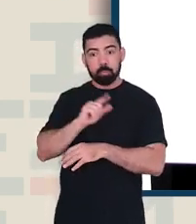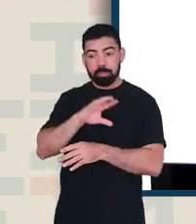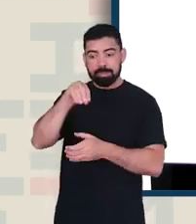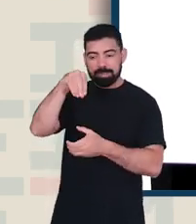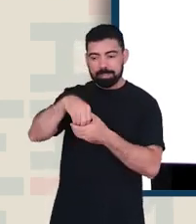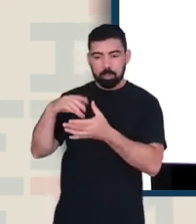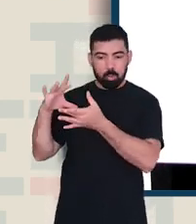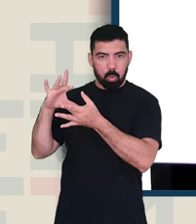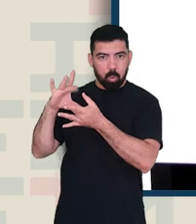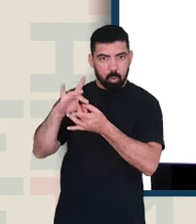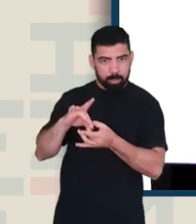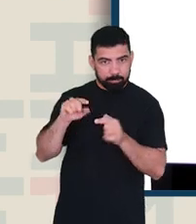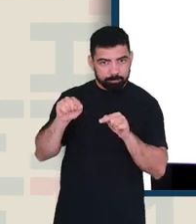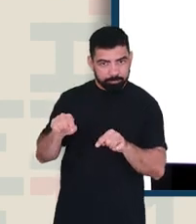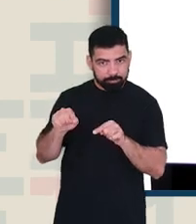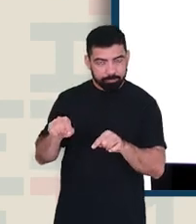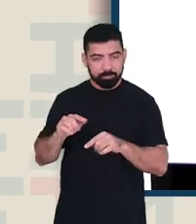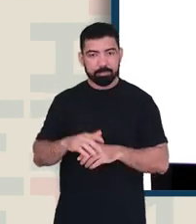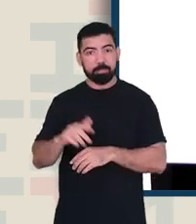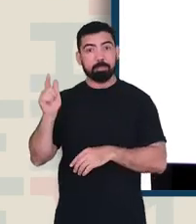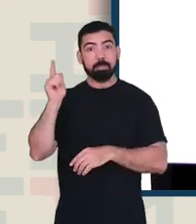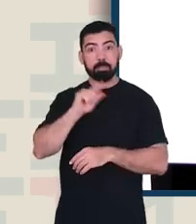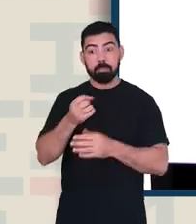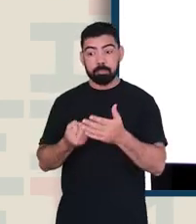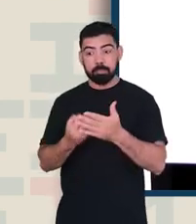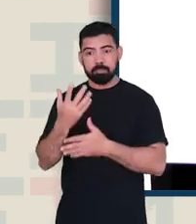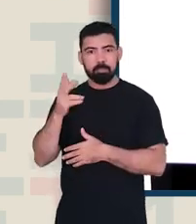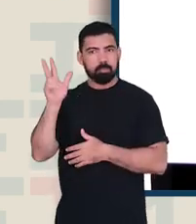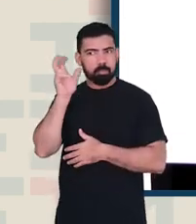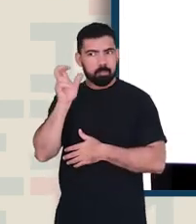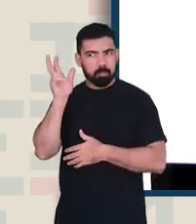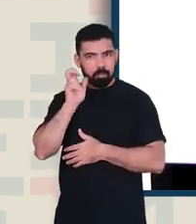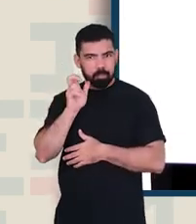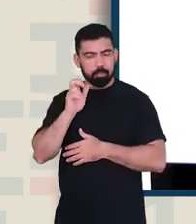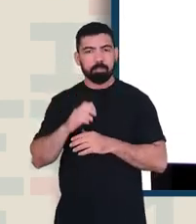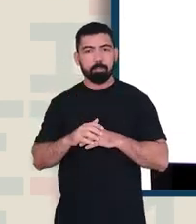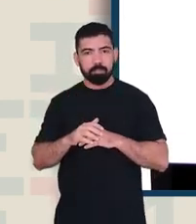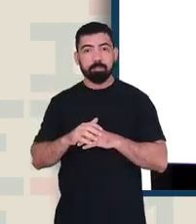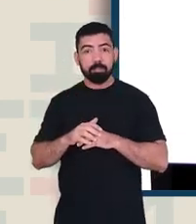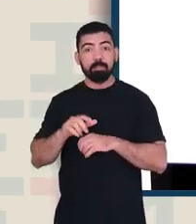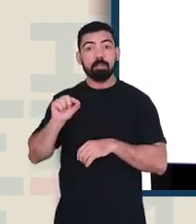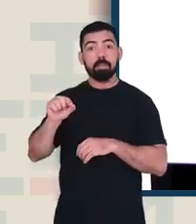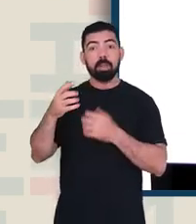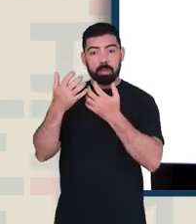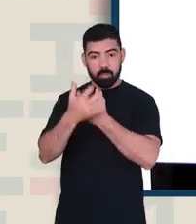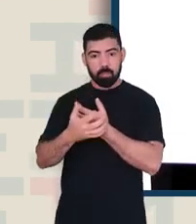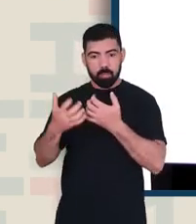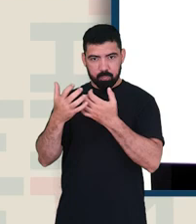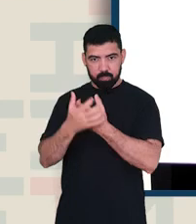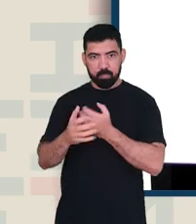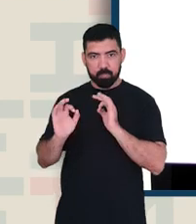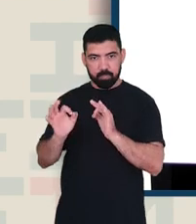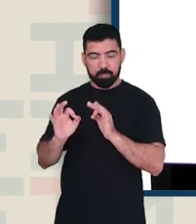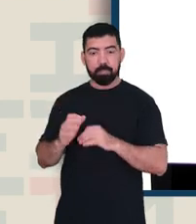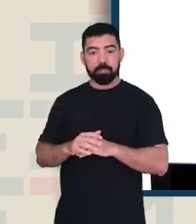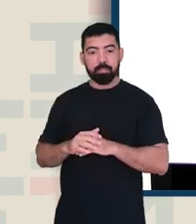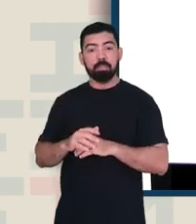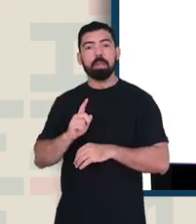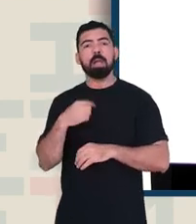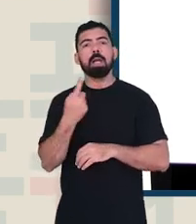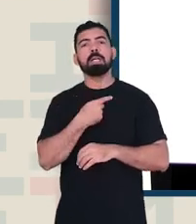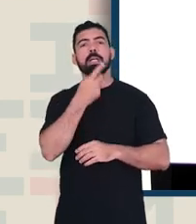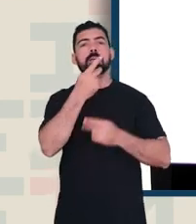de um contexto para que possa ser ouvido enquanto música, certo? Aqui já